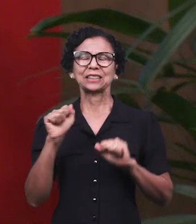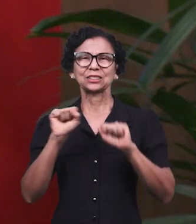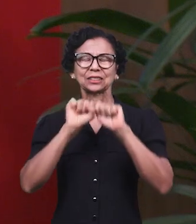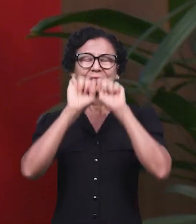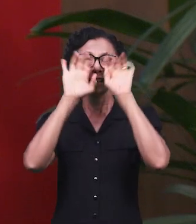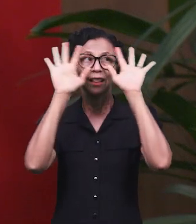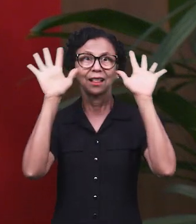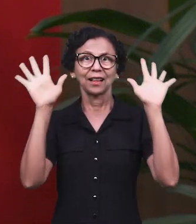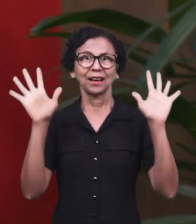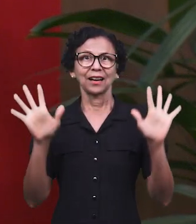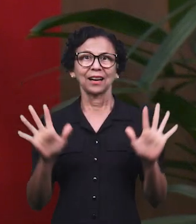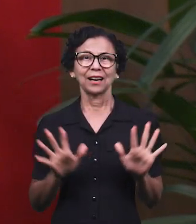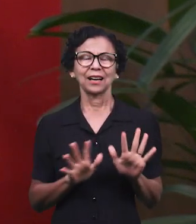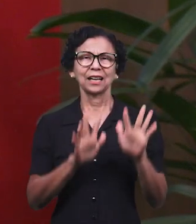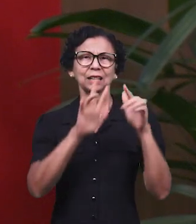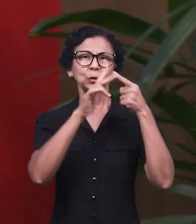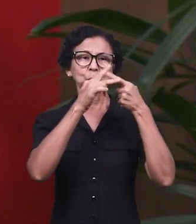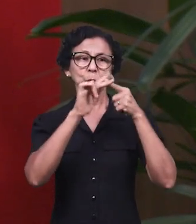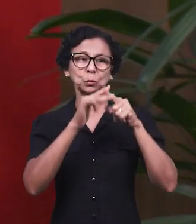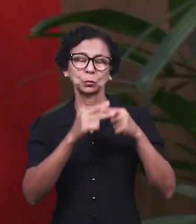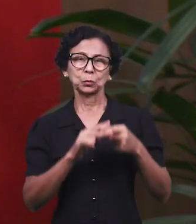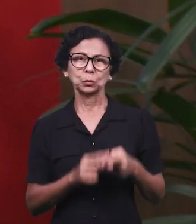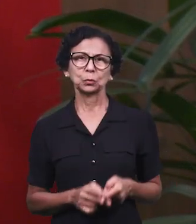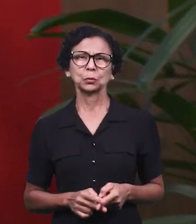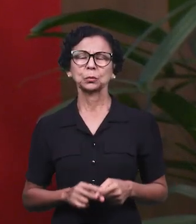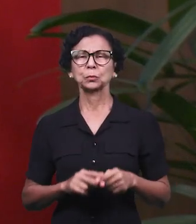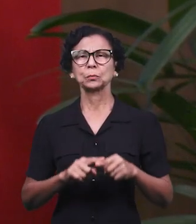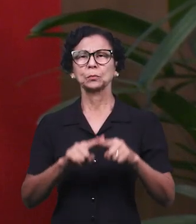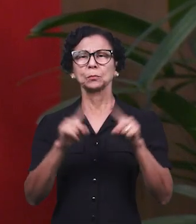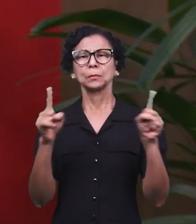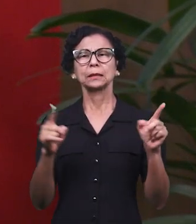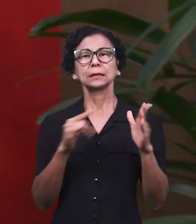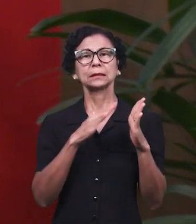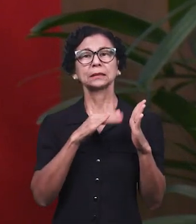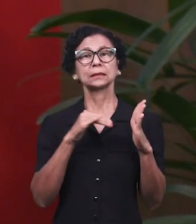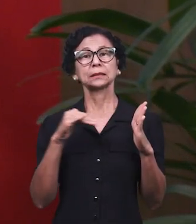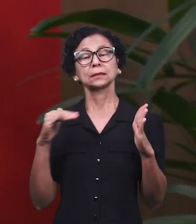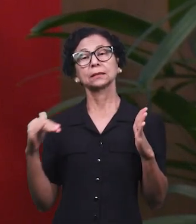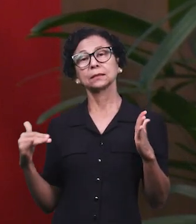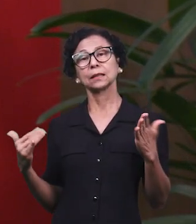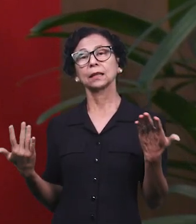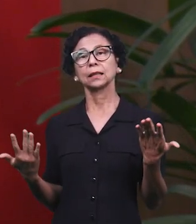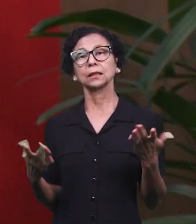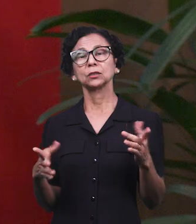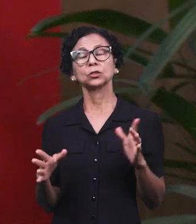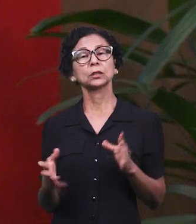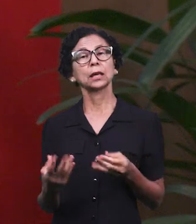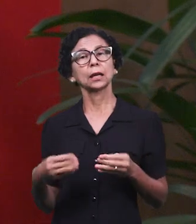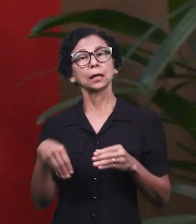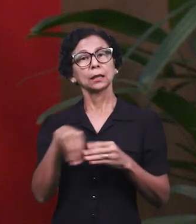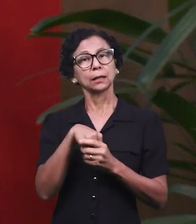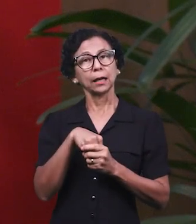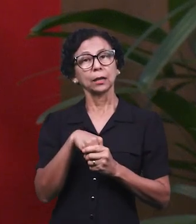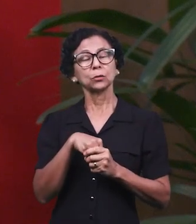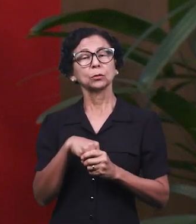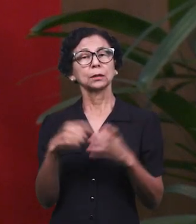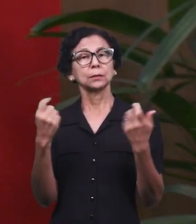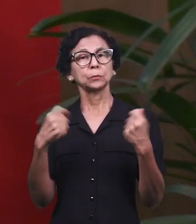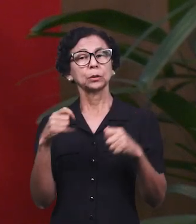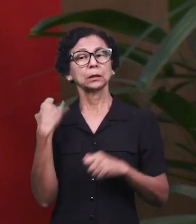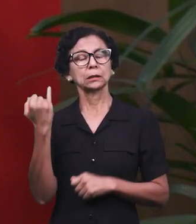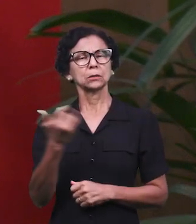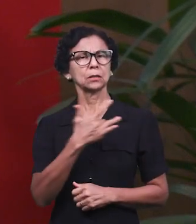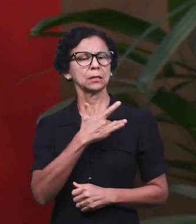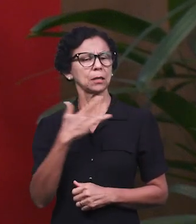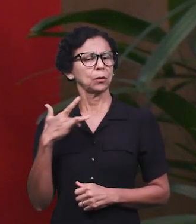sobre restaurações, mas a estética do sorriso, ela também integra a saúde, né, do